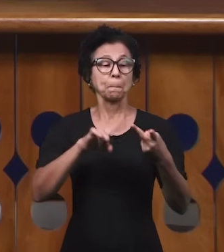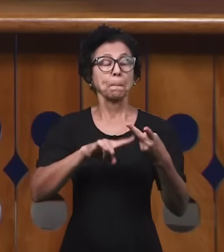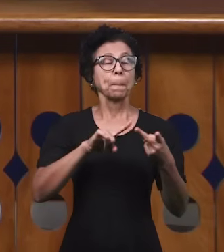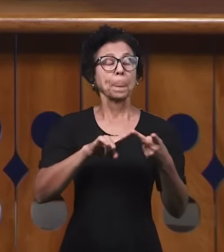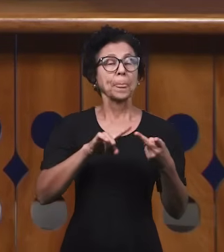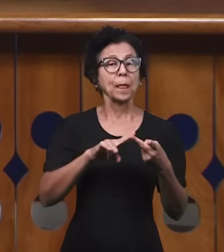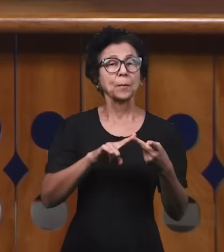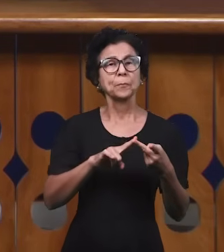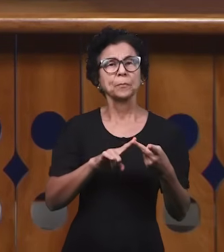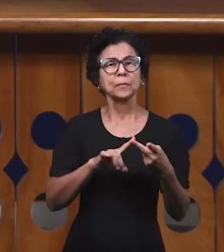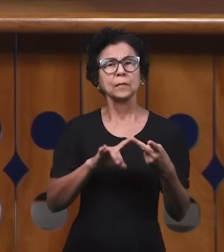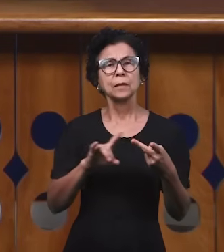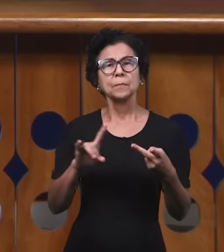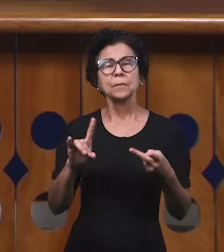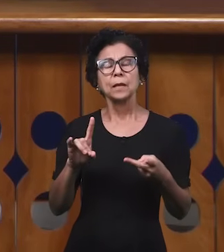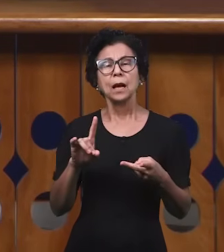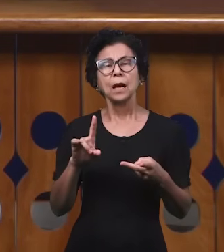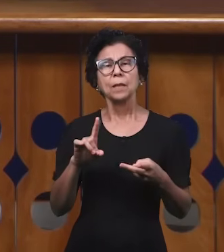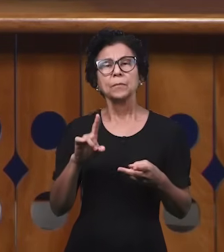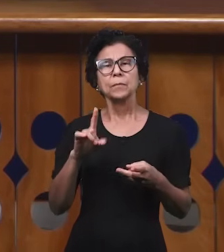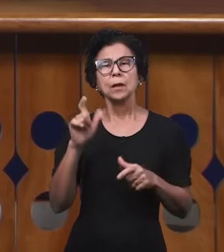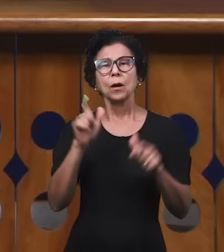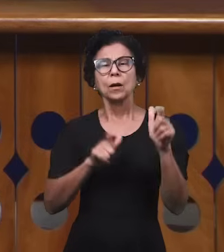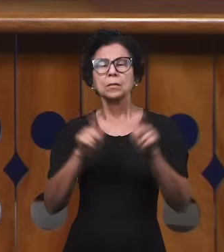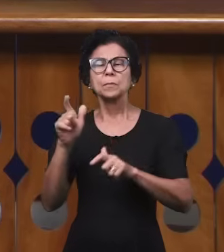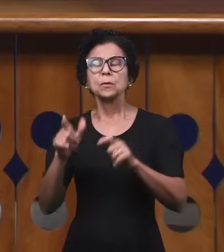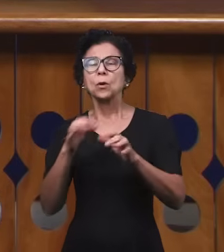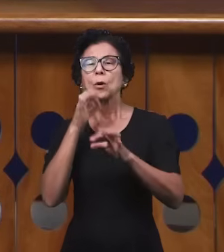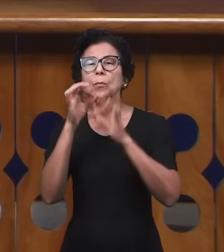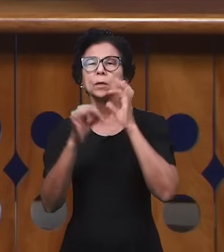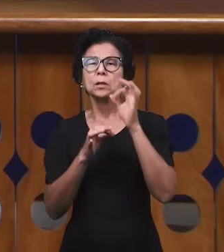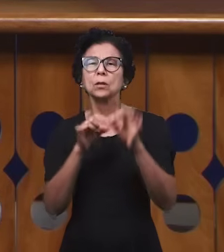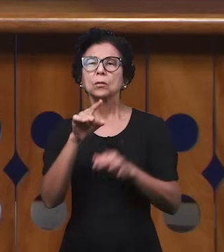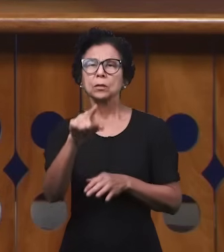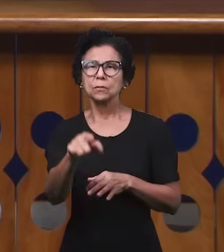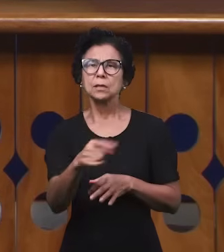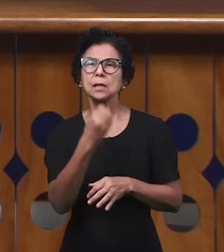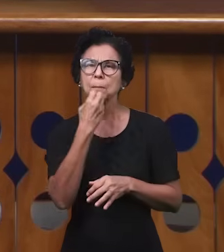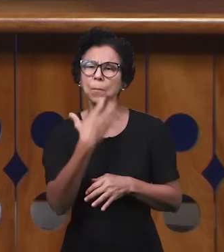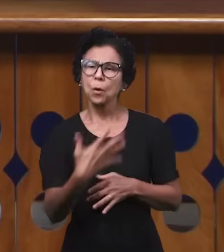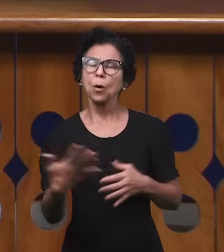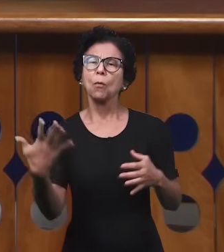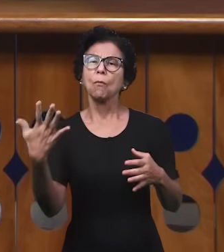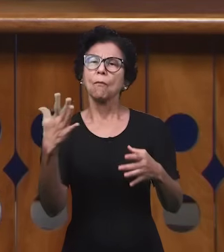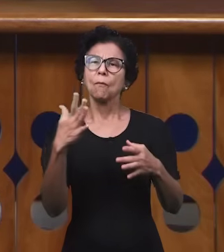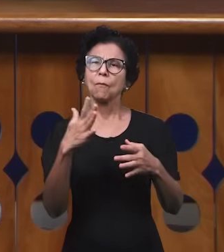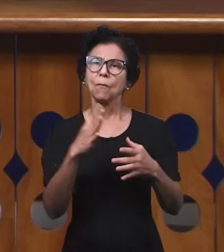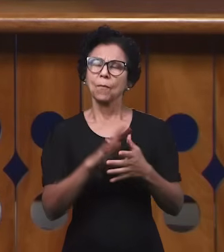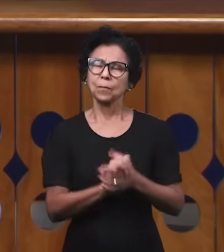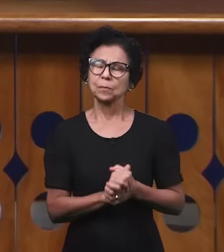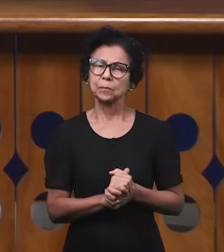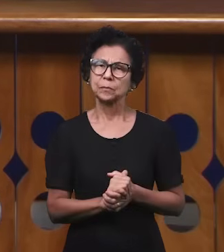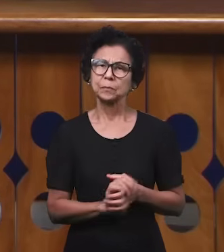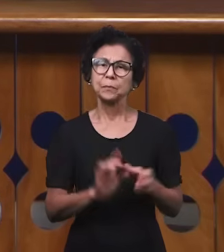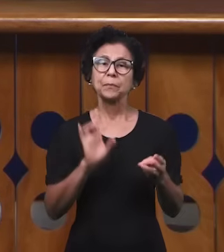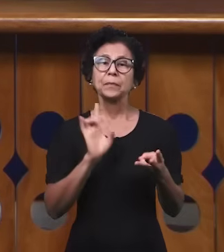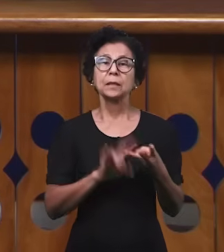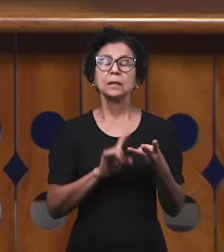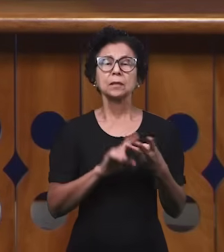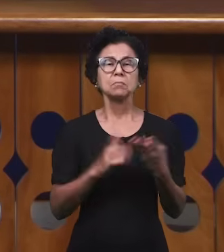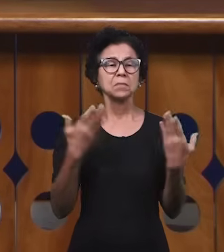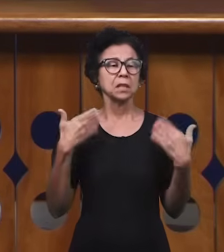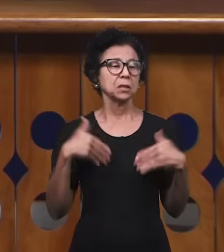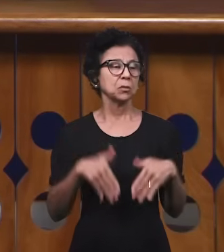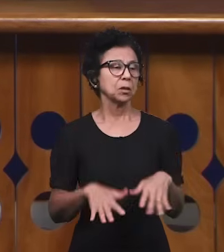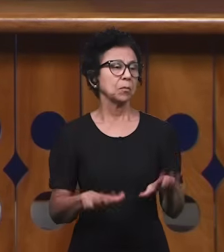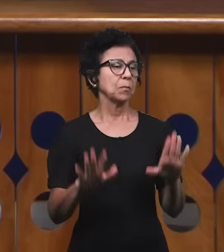as pessoas dizem que você faz muito bem. Você bota isso no papel. O que você faz muito bem